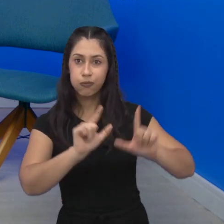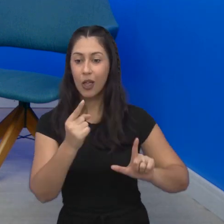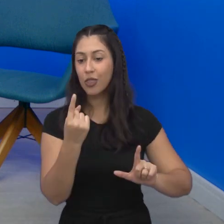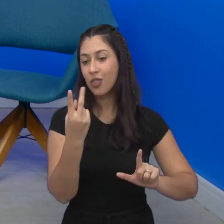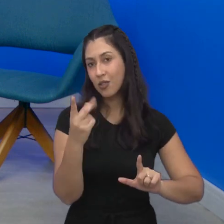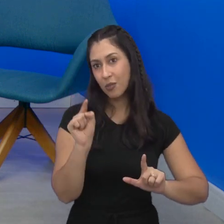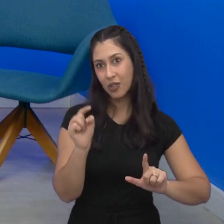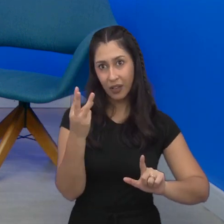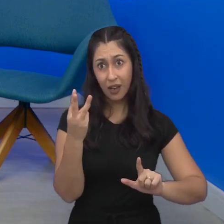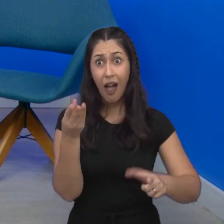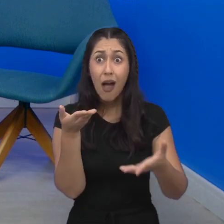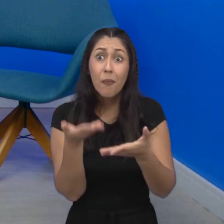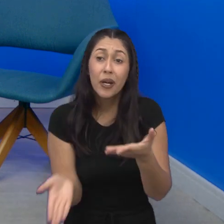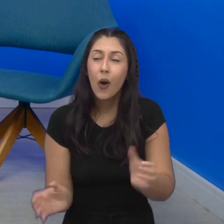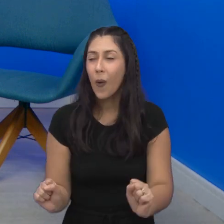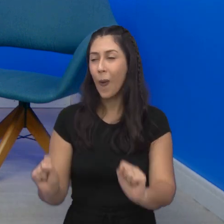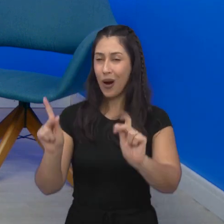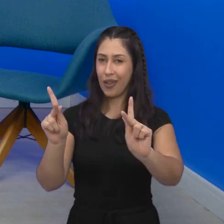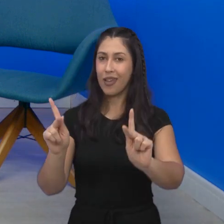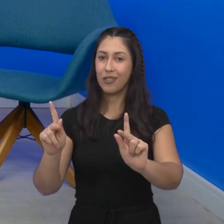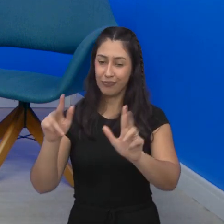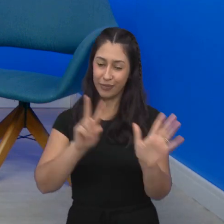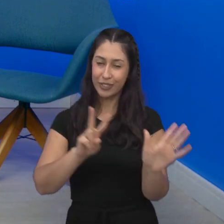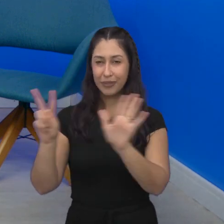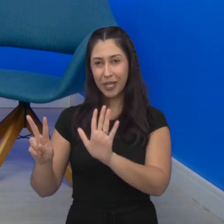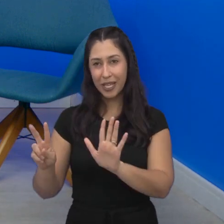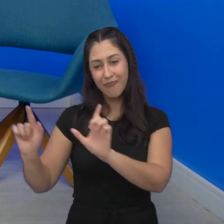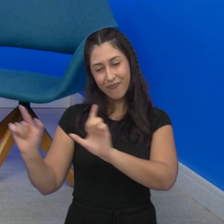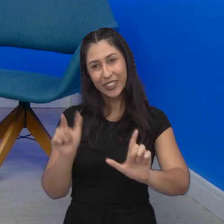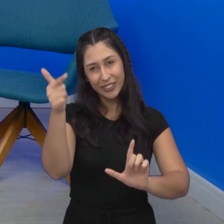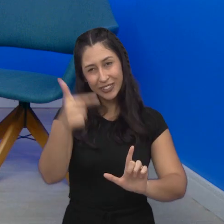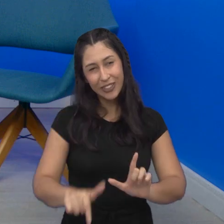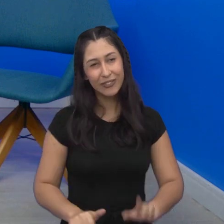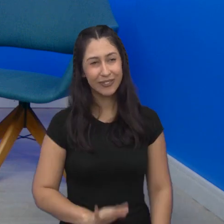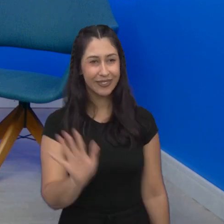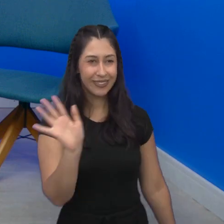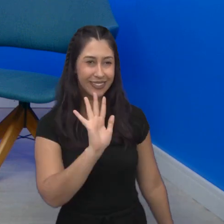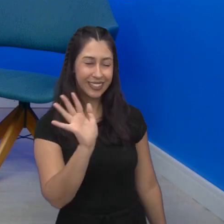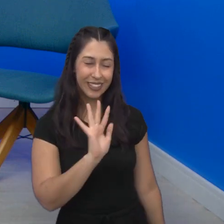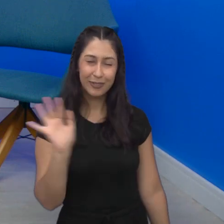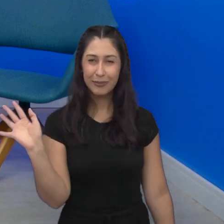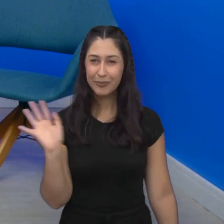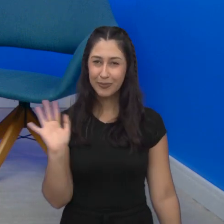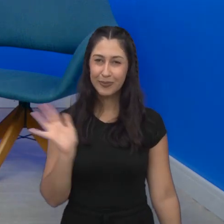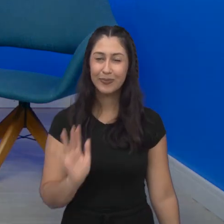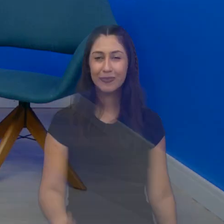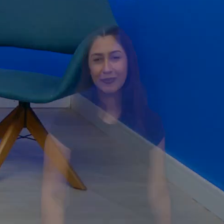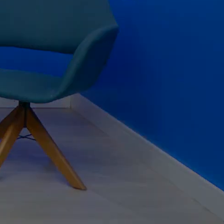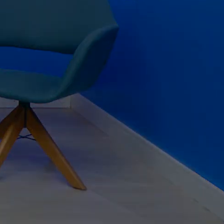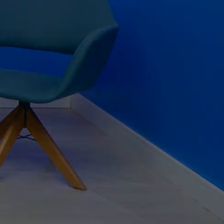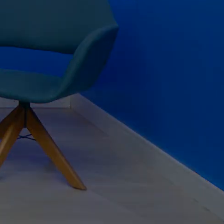da sua televisão. E se perder, tudo bem que tem reprise durante a semana. É isso aí, gente. Tchau, tchau.